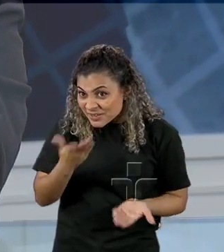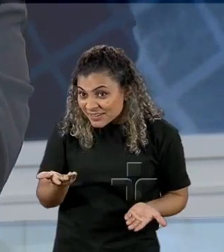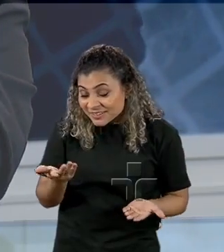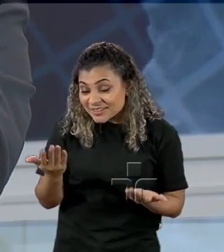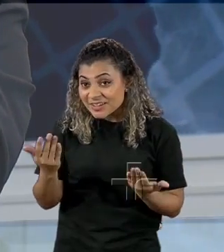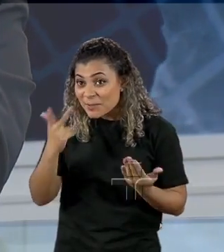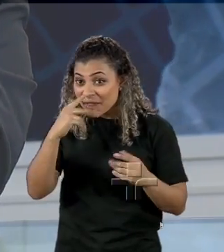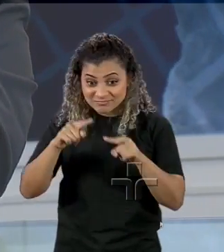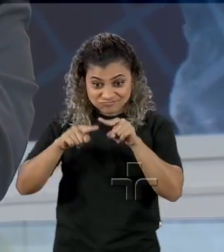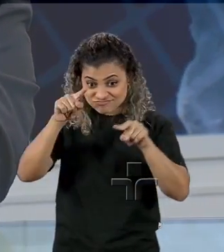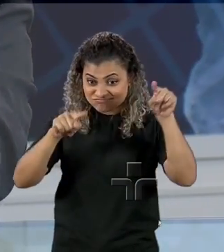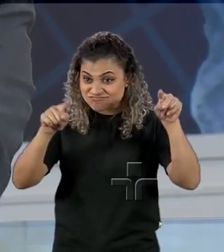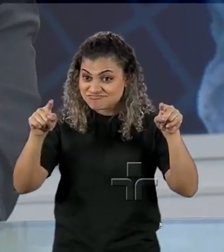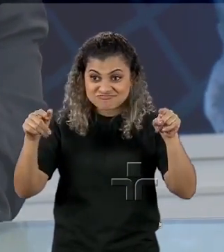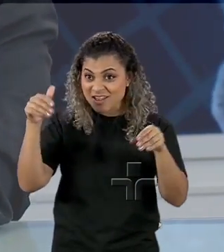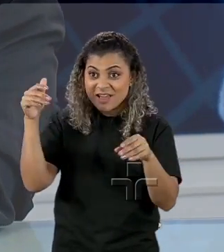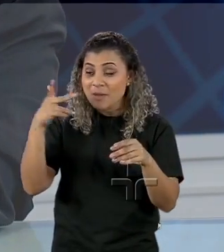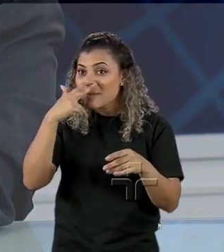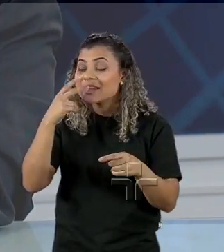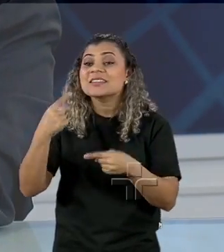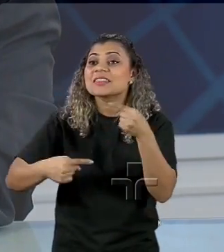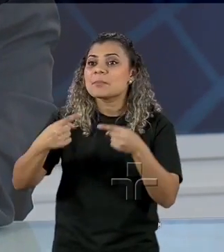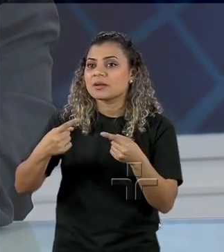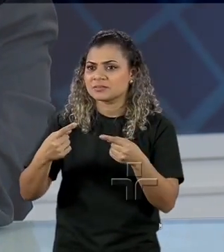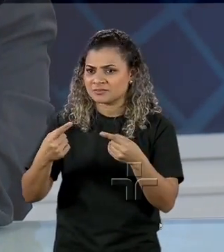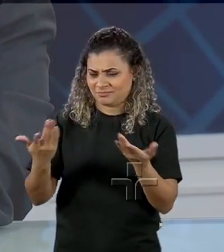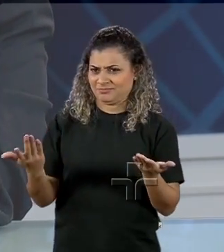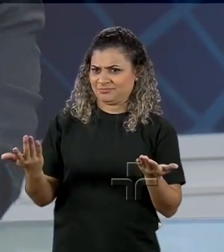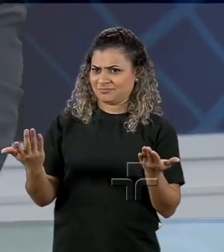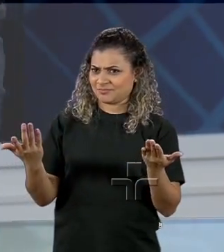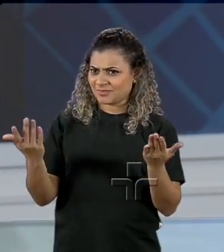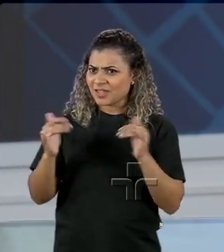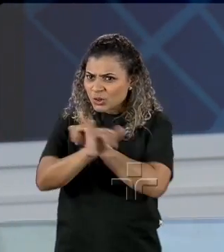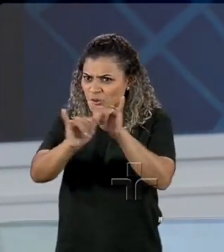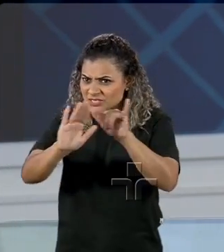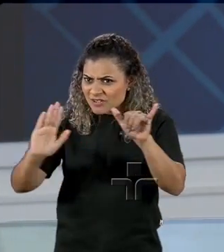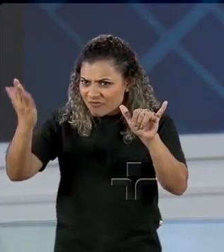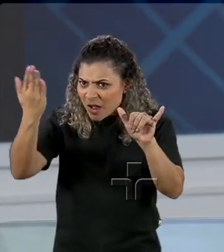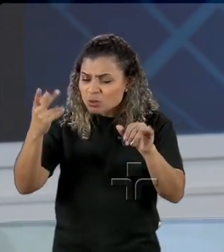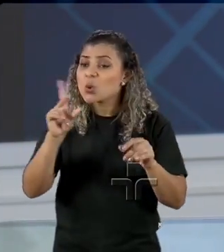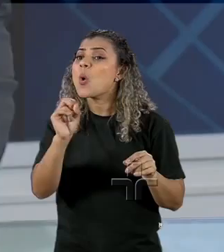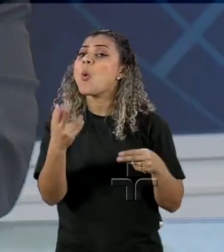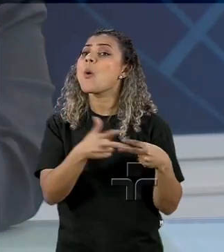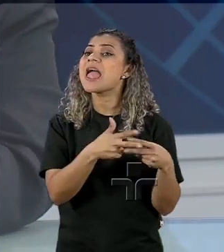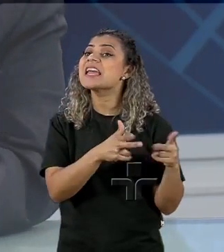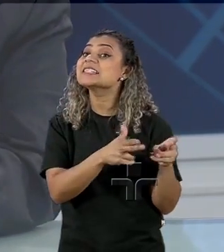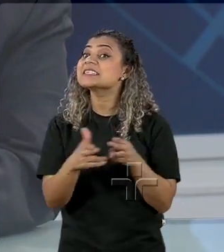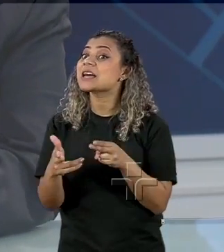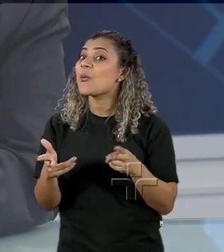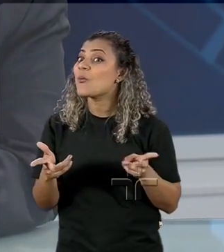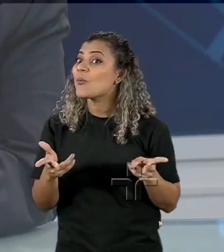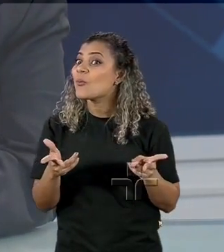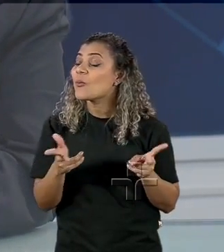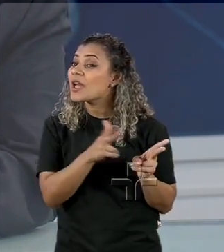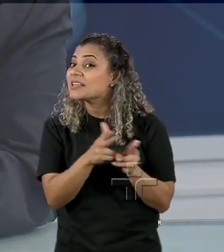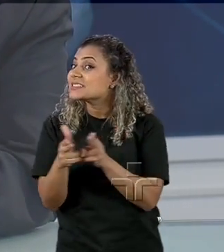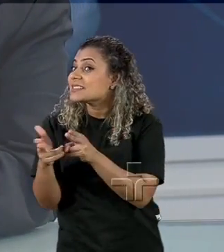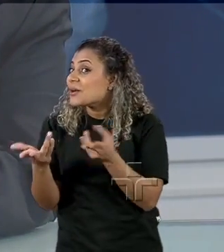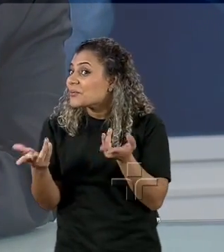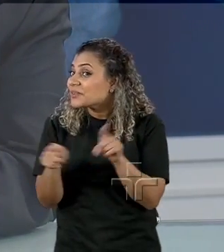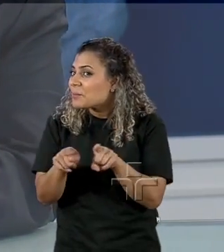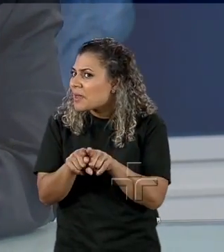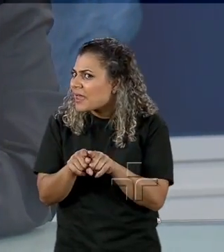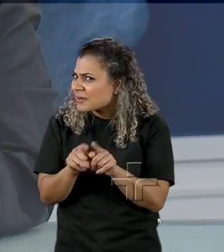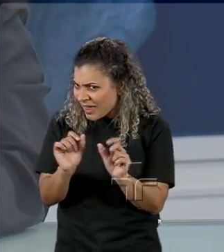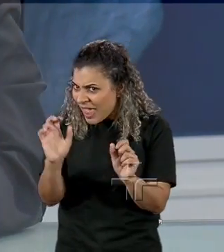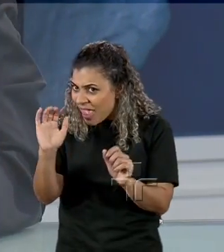debates. Será que aquilo, edição não é fake? Ou edição é só edição? Ou ela introduz ali uma vertente